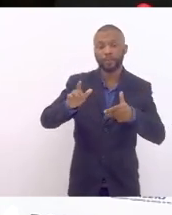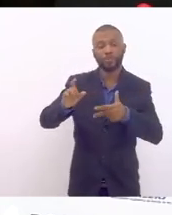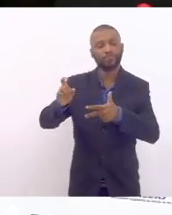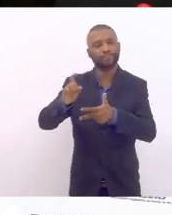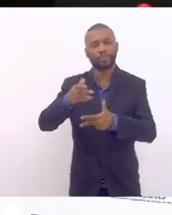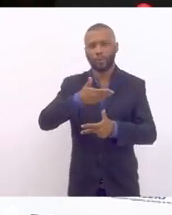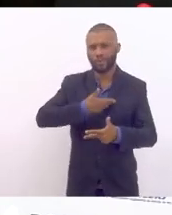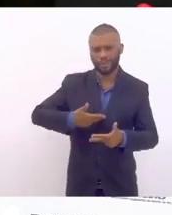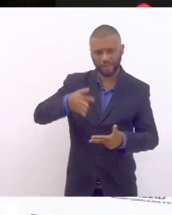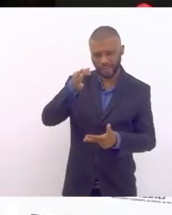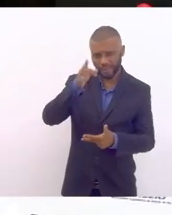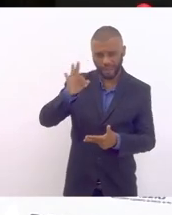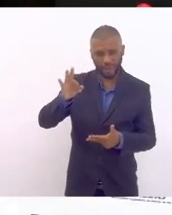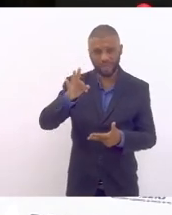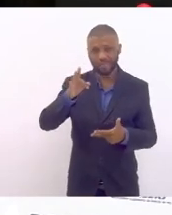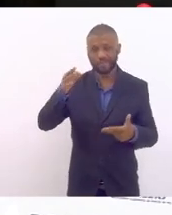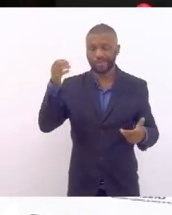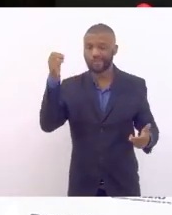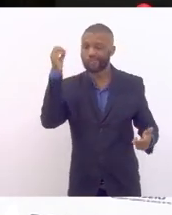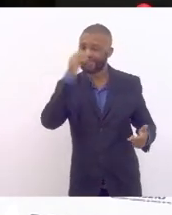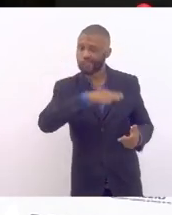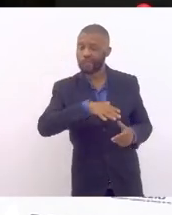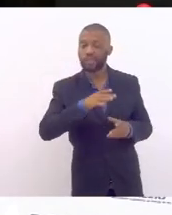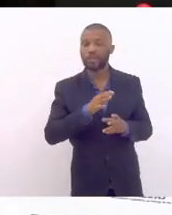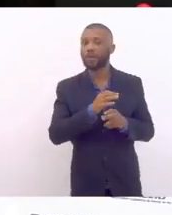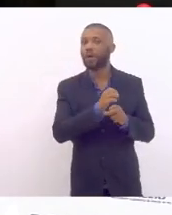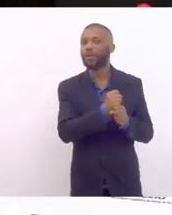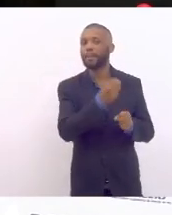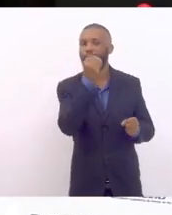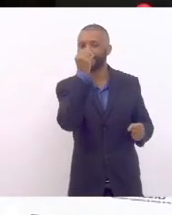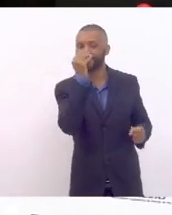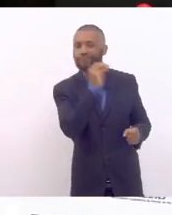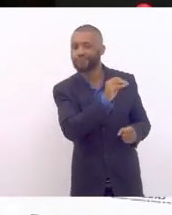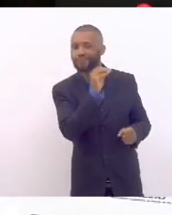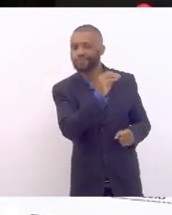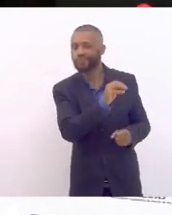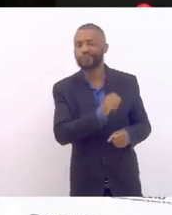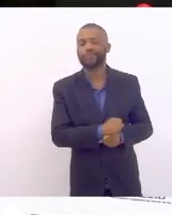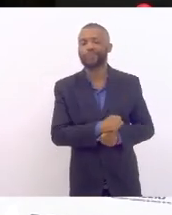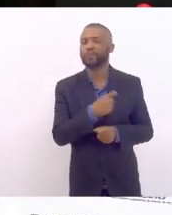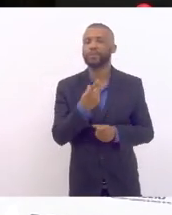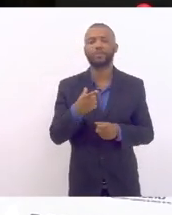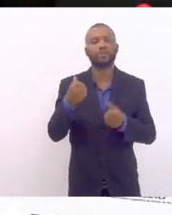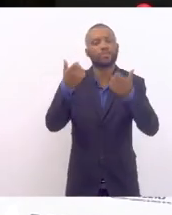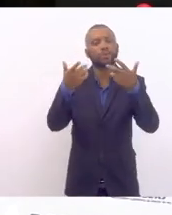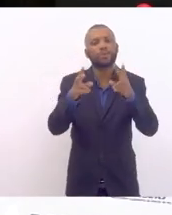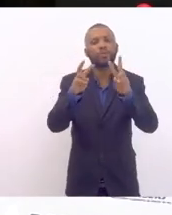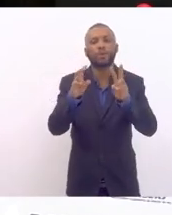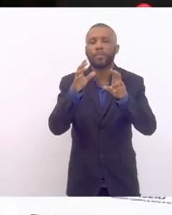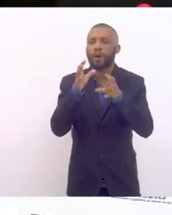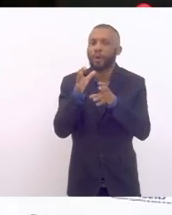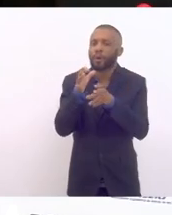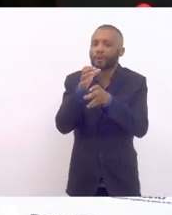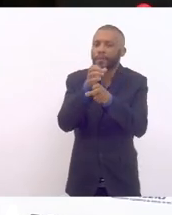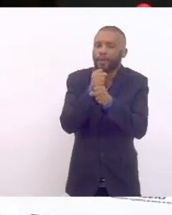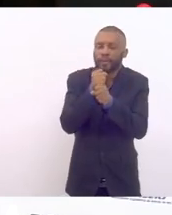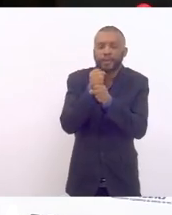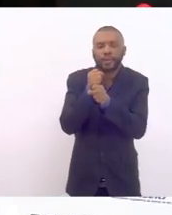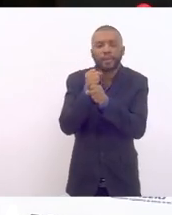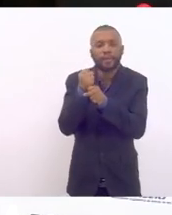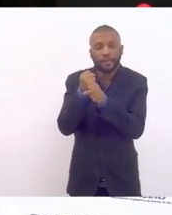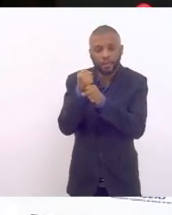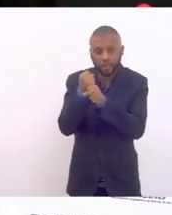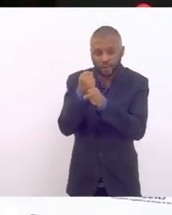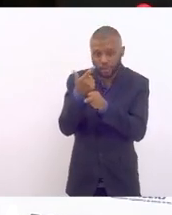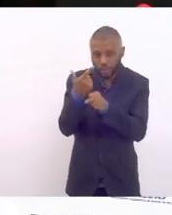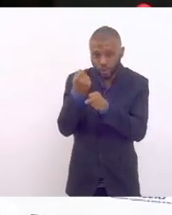compreendendo a importância desse orçamento porque a gente está falando de orçamento que cai é progressivamente das